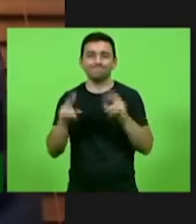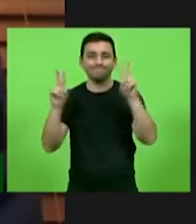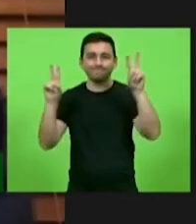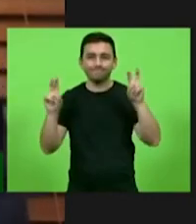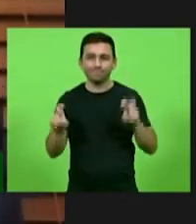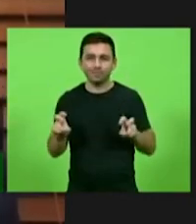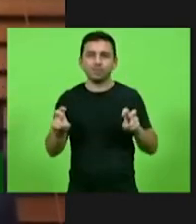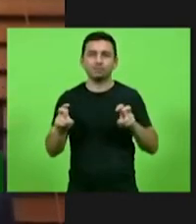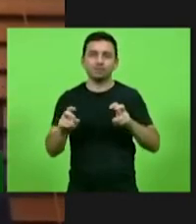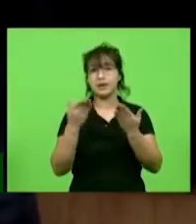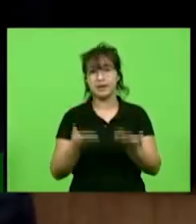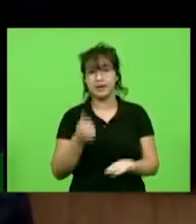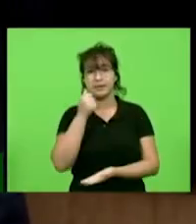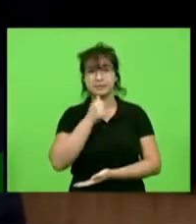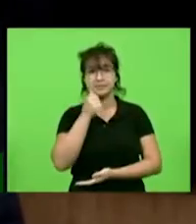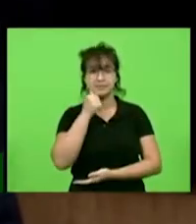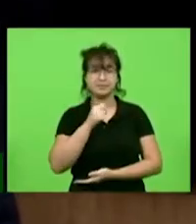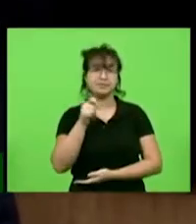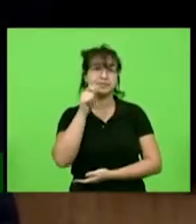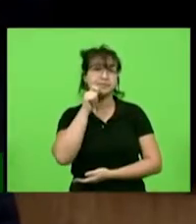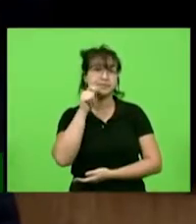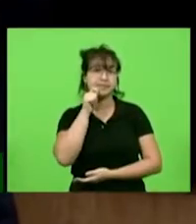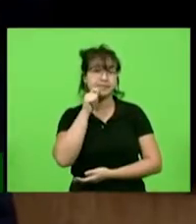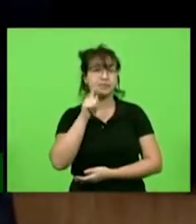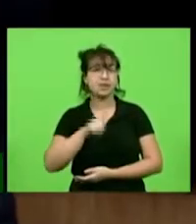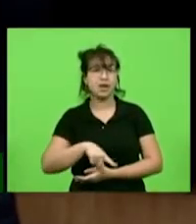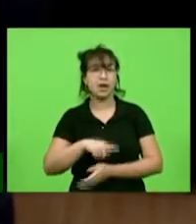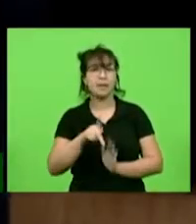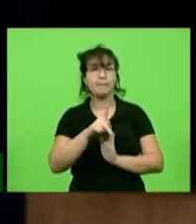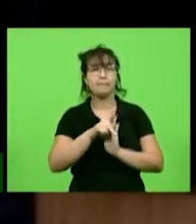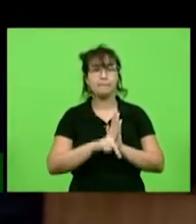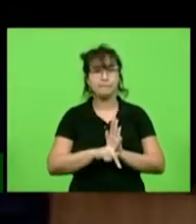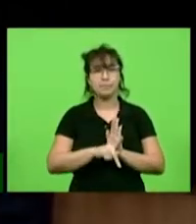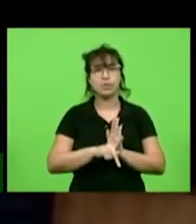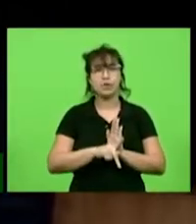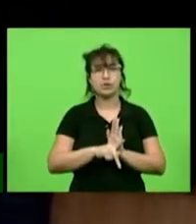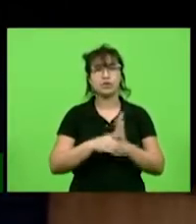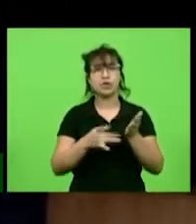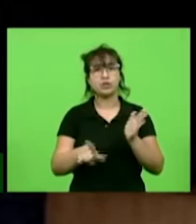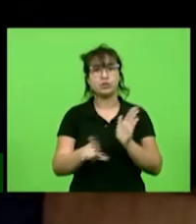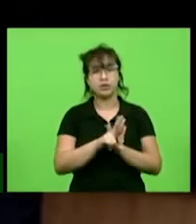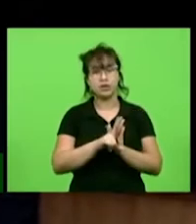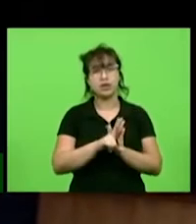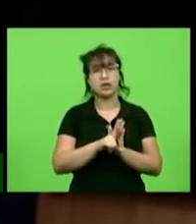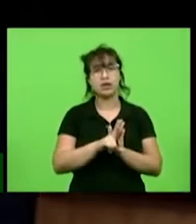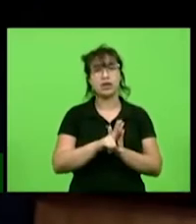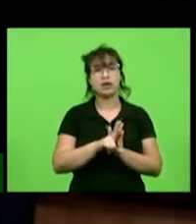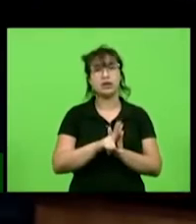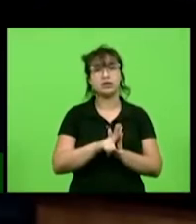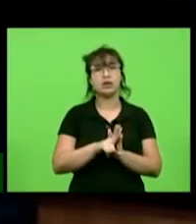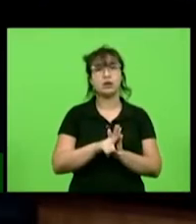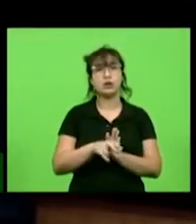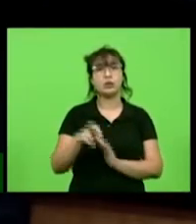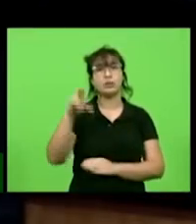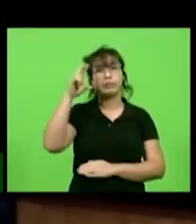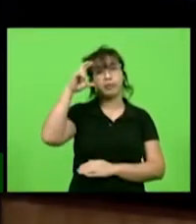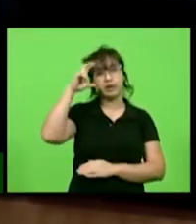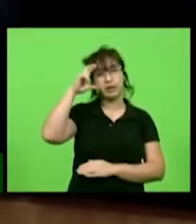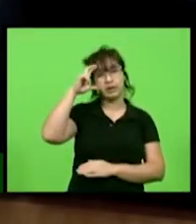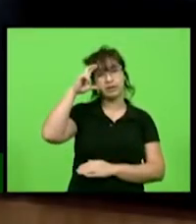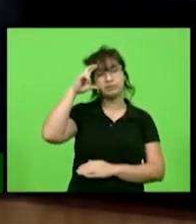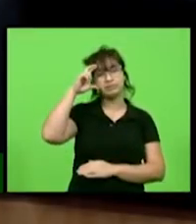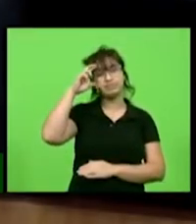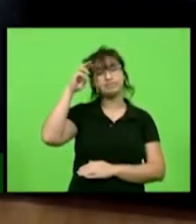da violência contra a mulher. É um projeto que traz a Lei Maria da Penha para dentro das nossas